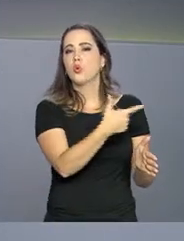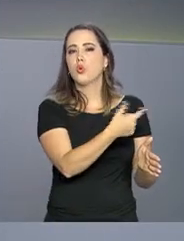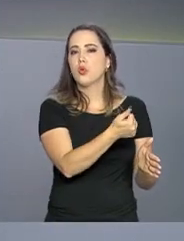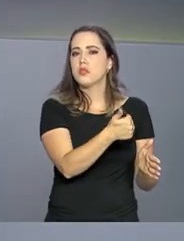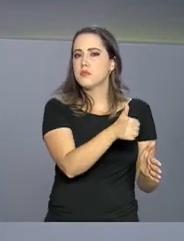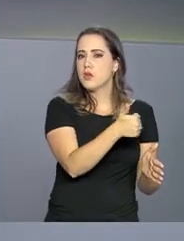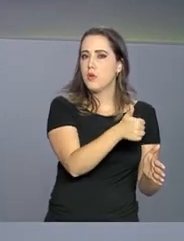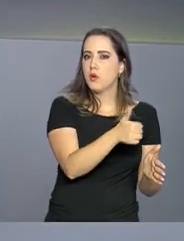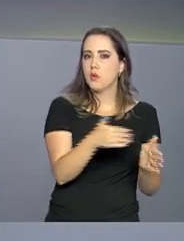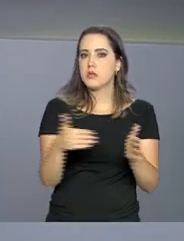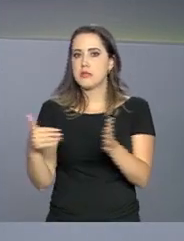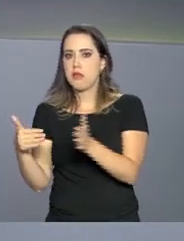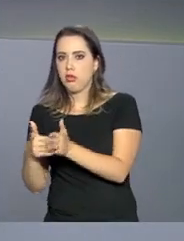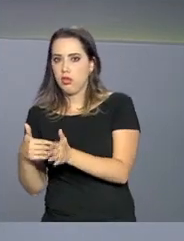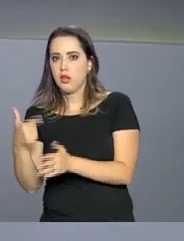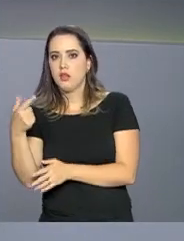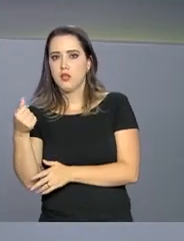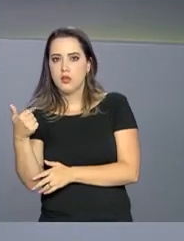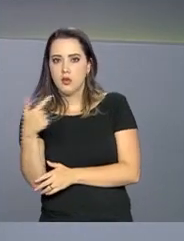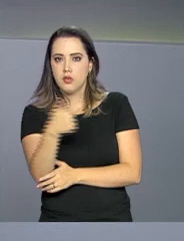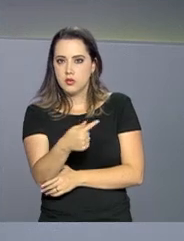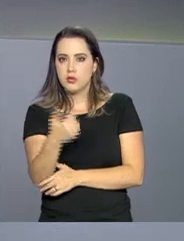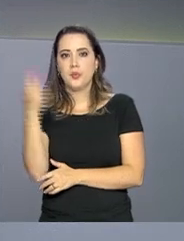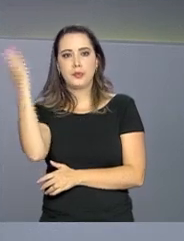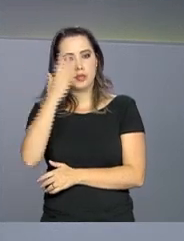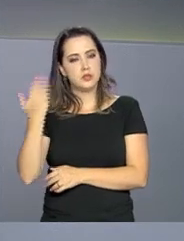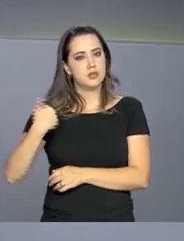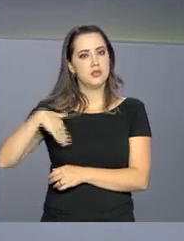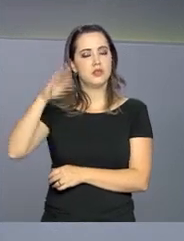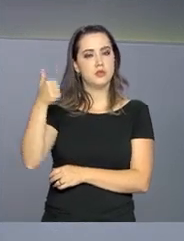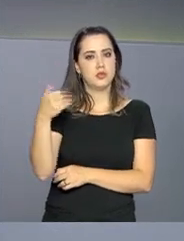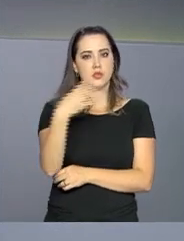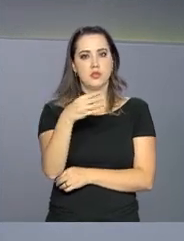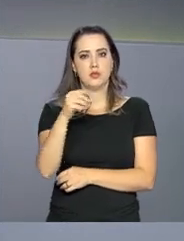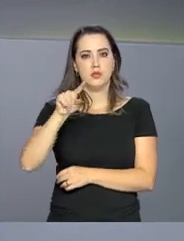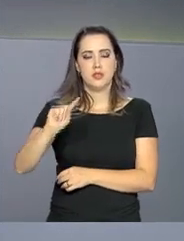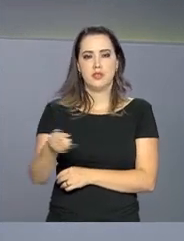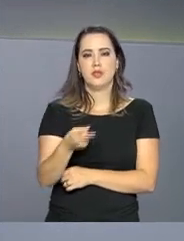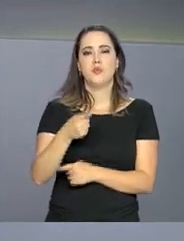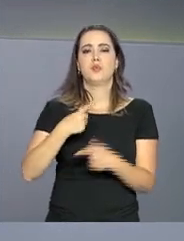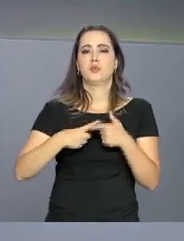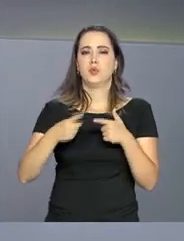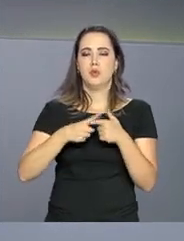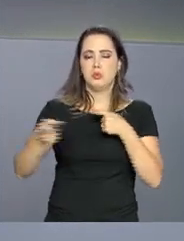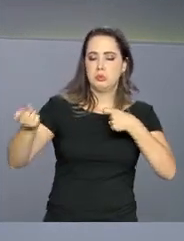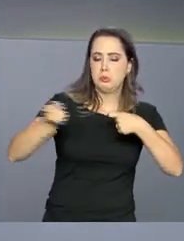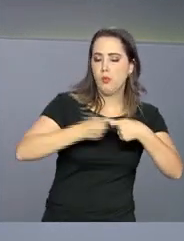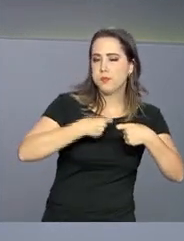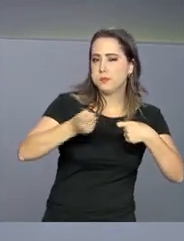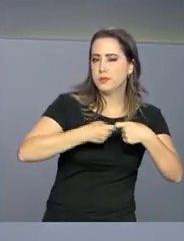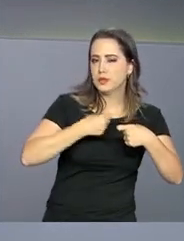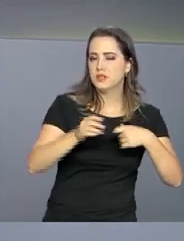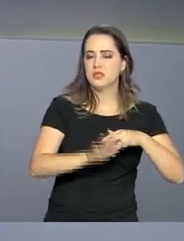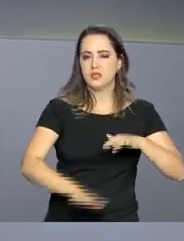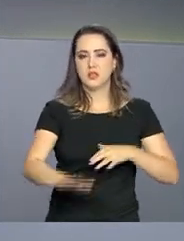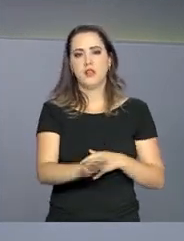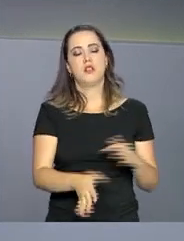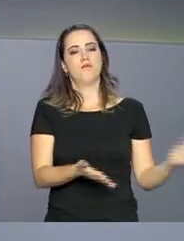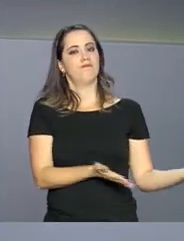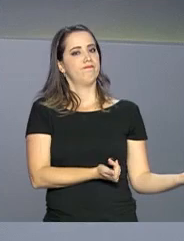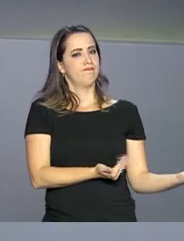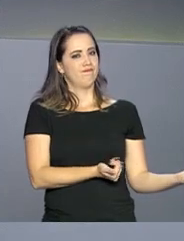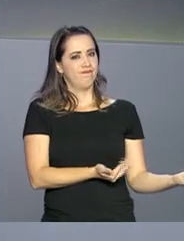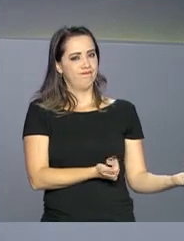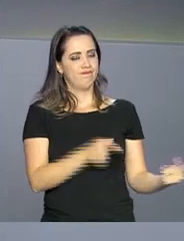a 2017, o Brasil registrou mais de 140 mil casos de violência sexual contra crianças e